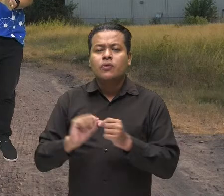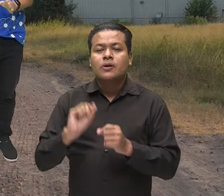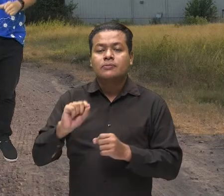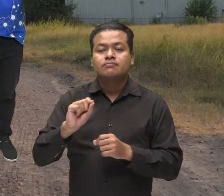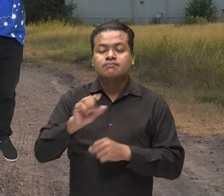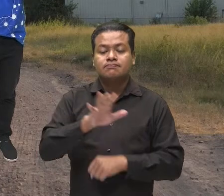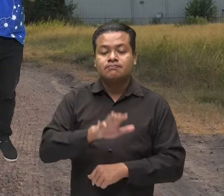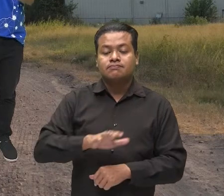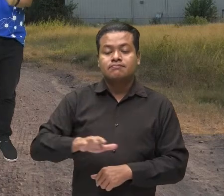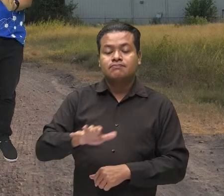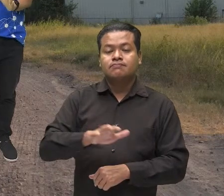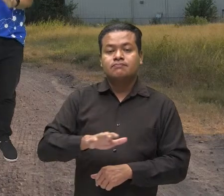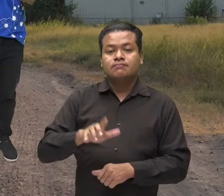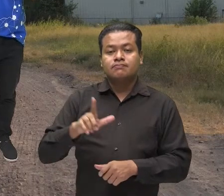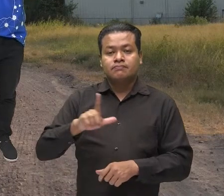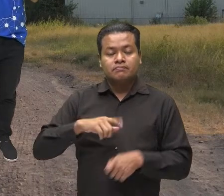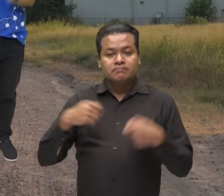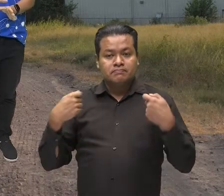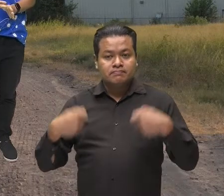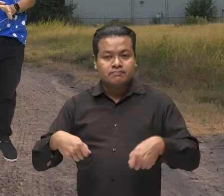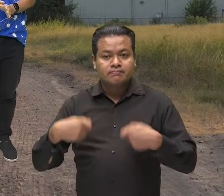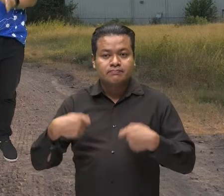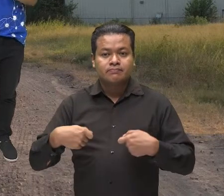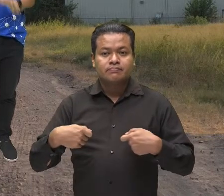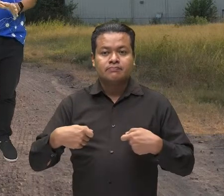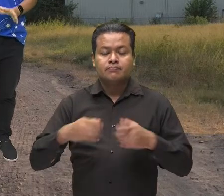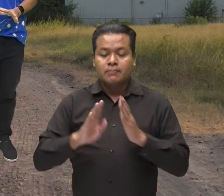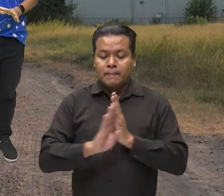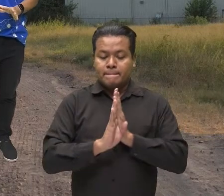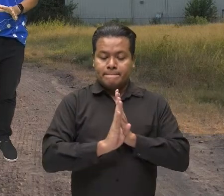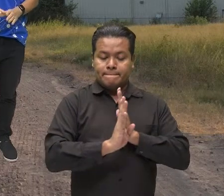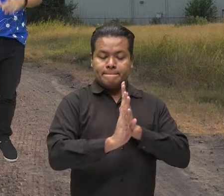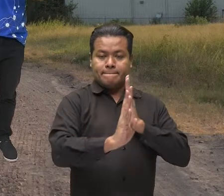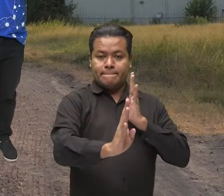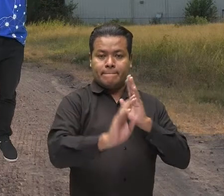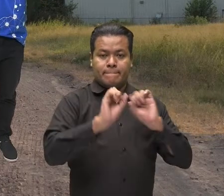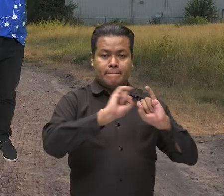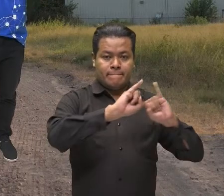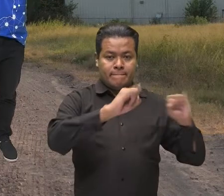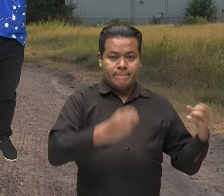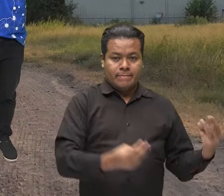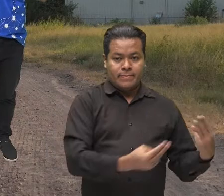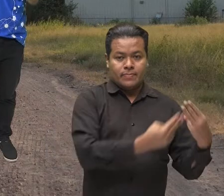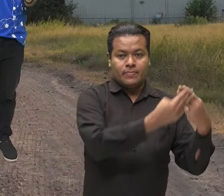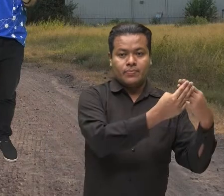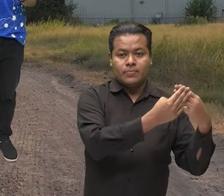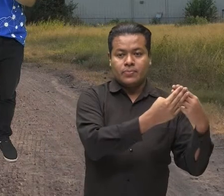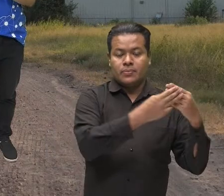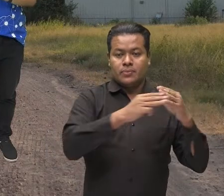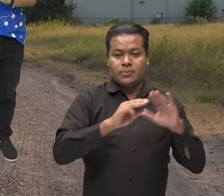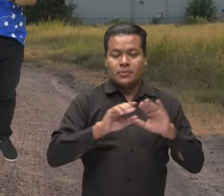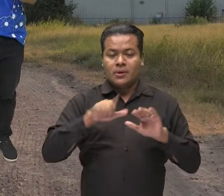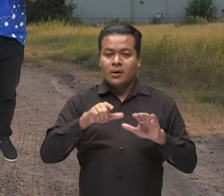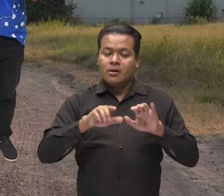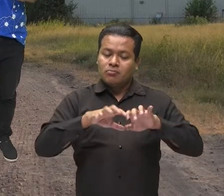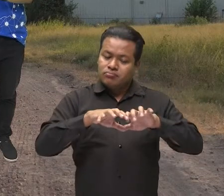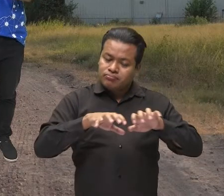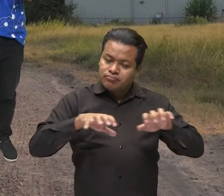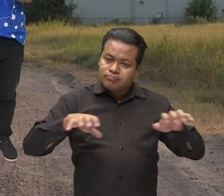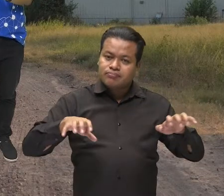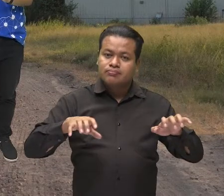aquela região deveria ser delimitada para a comunidade judaica, deveria ser feita uma nova divisão para